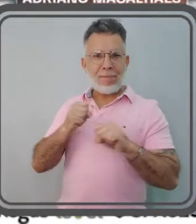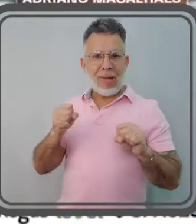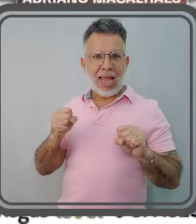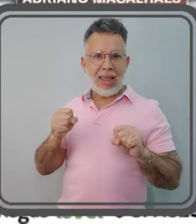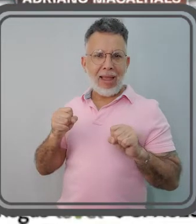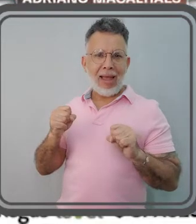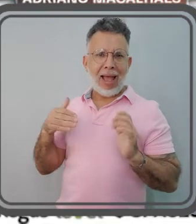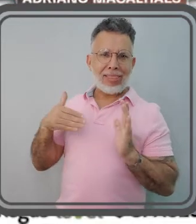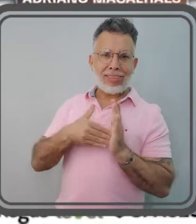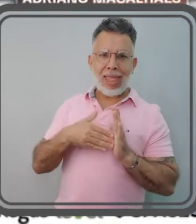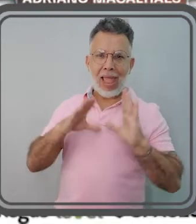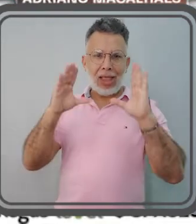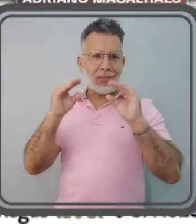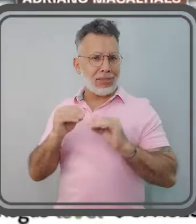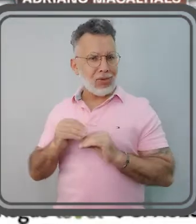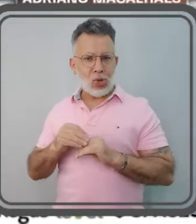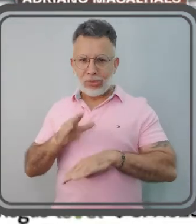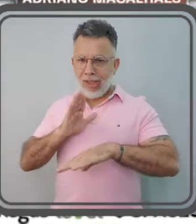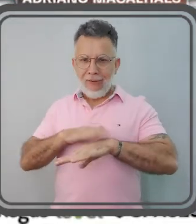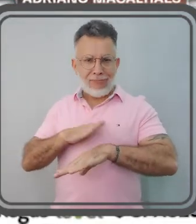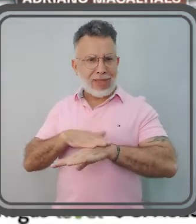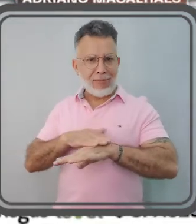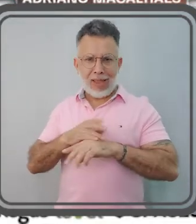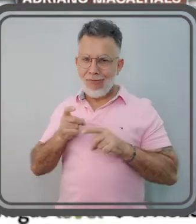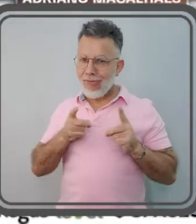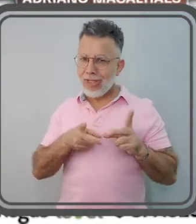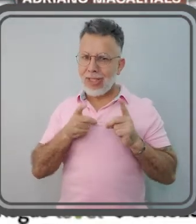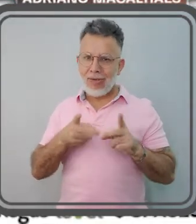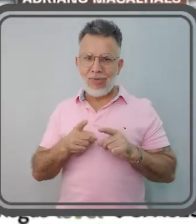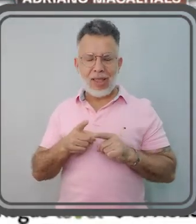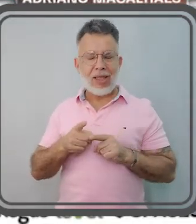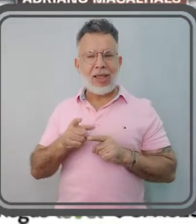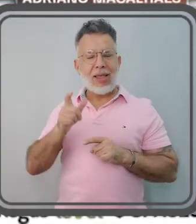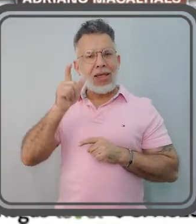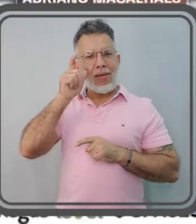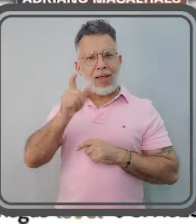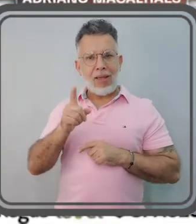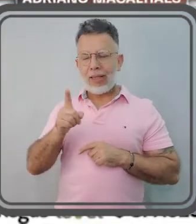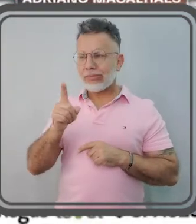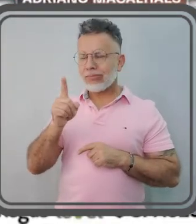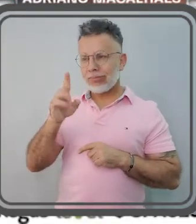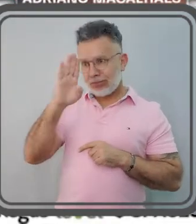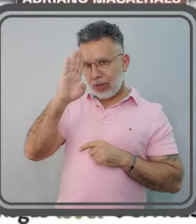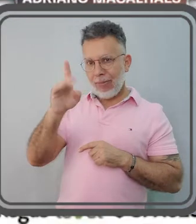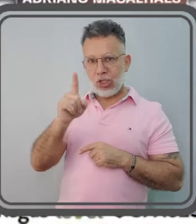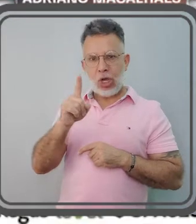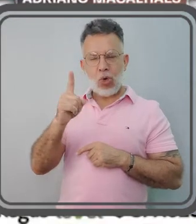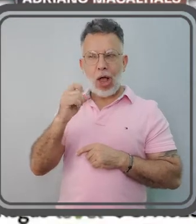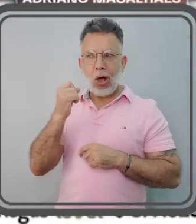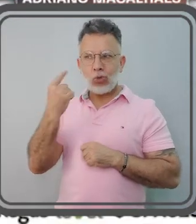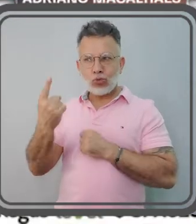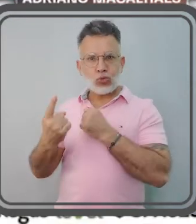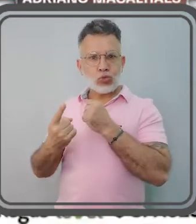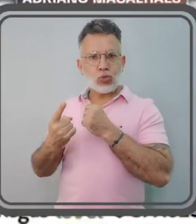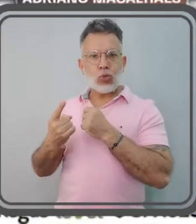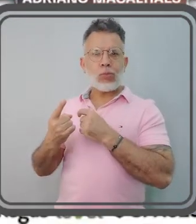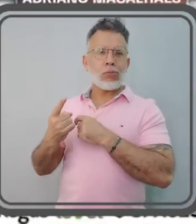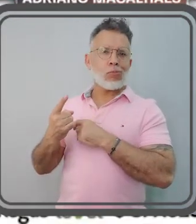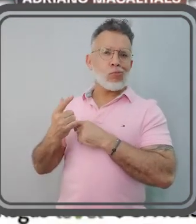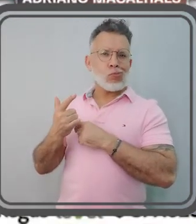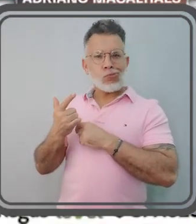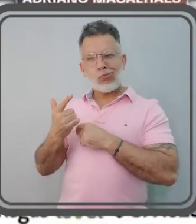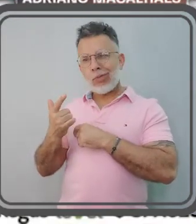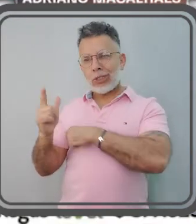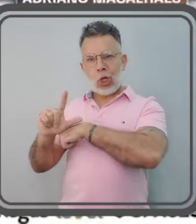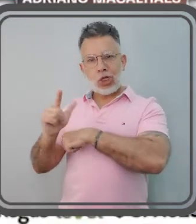Inclusive, alguns franqueados de outras redes, como pizzaria, por exemplo, ou só de almoço, enfim, me procuravam depois,